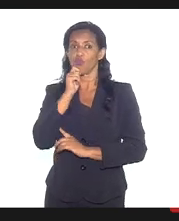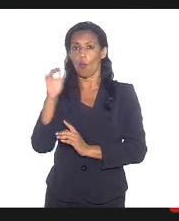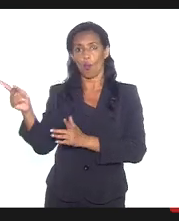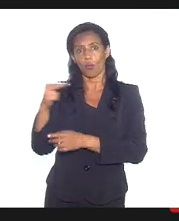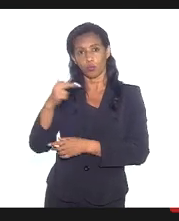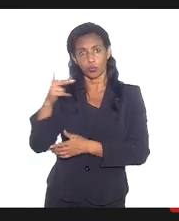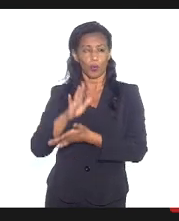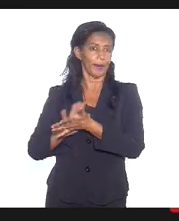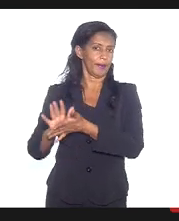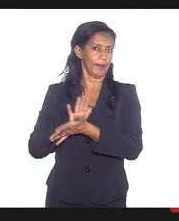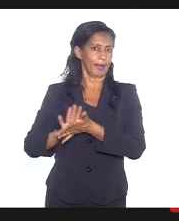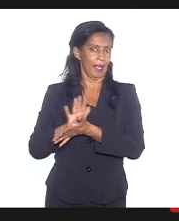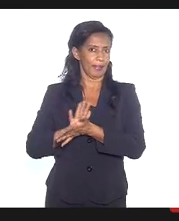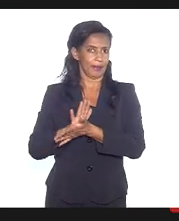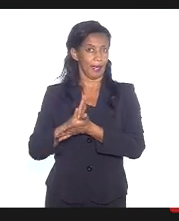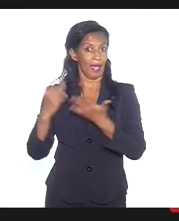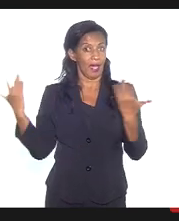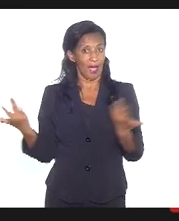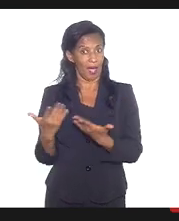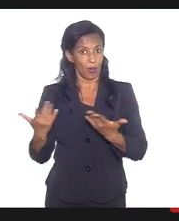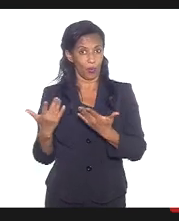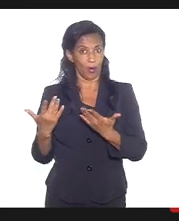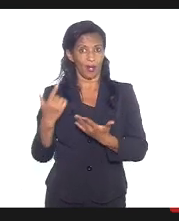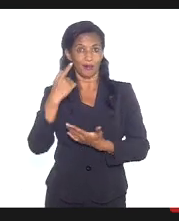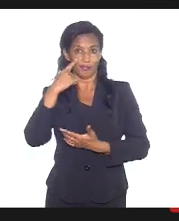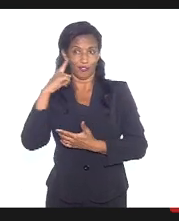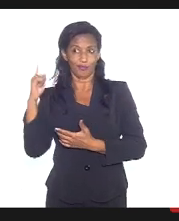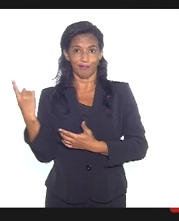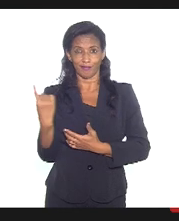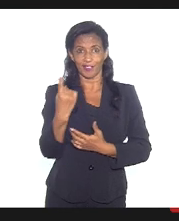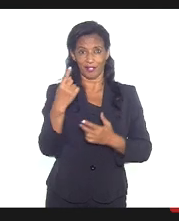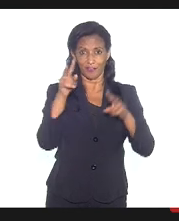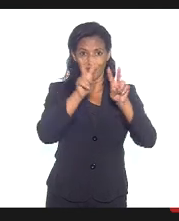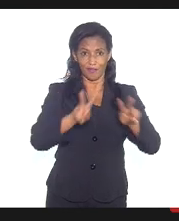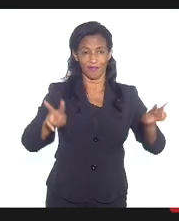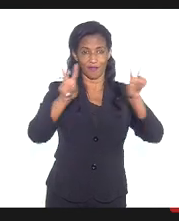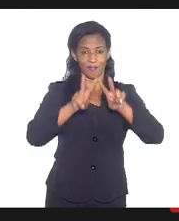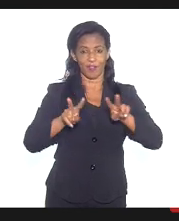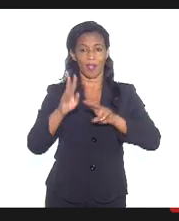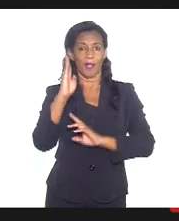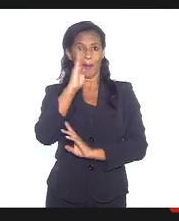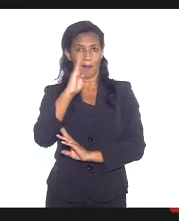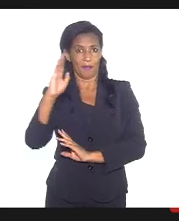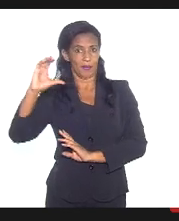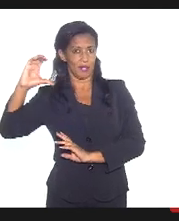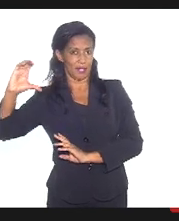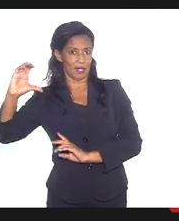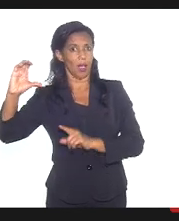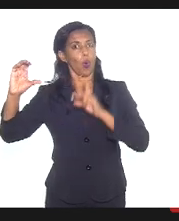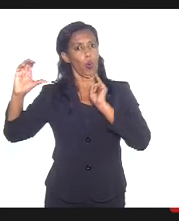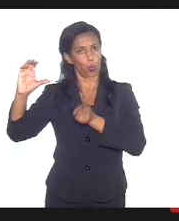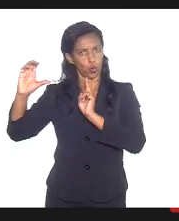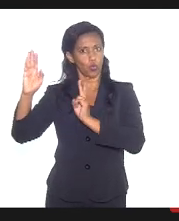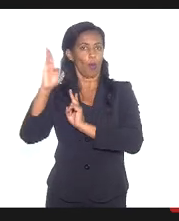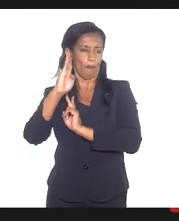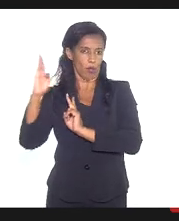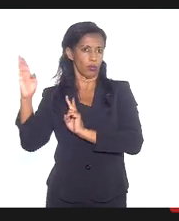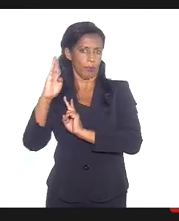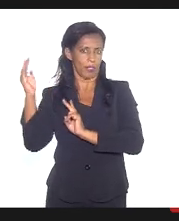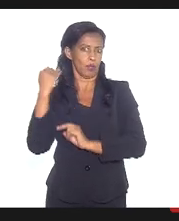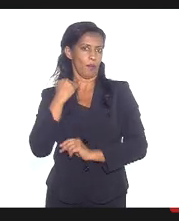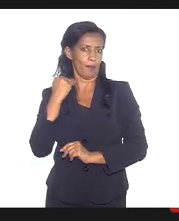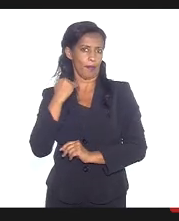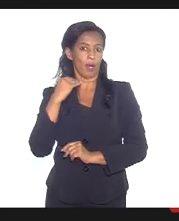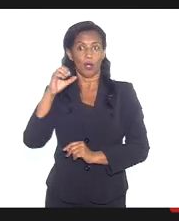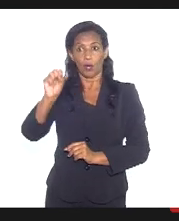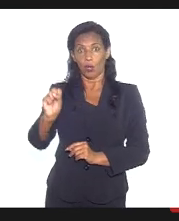Bom, quando ele vai agora, vai passar a ser recepcionado, o que vai acontecer? O BBCA continua sendo o mesmo Banco do Brasil, o